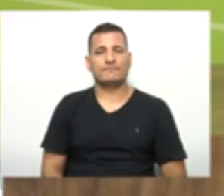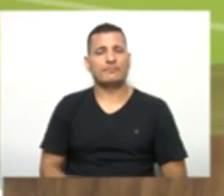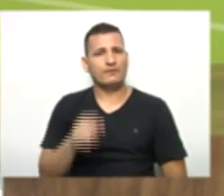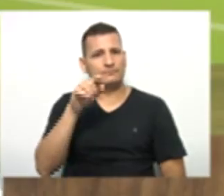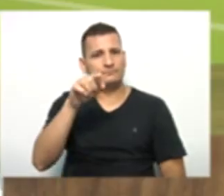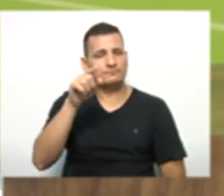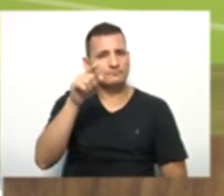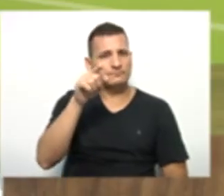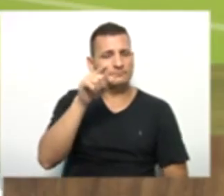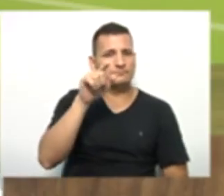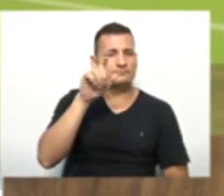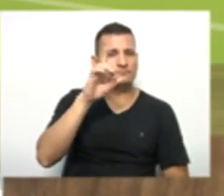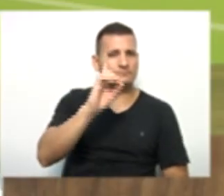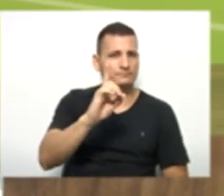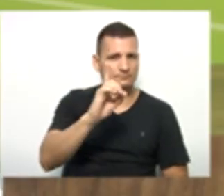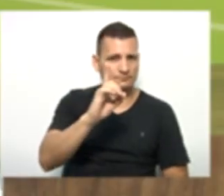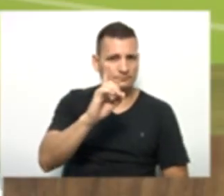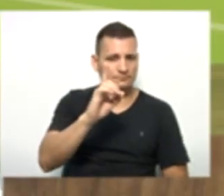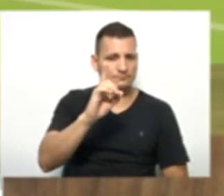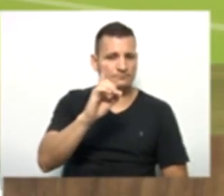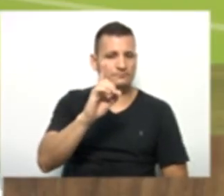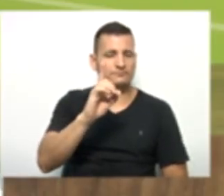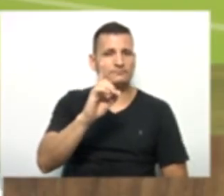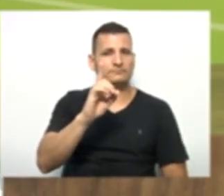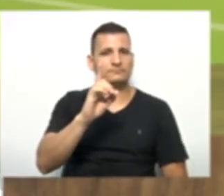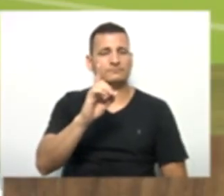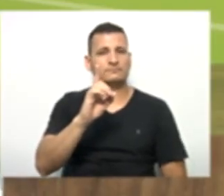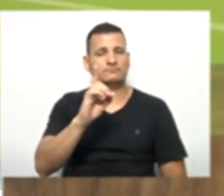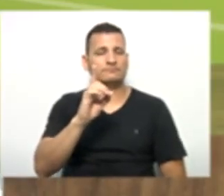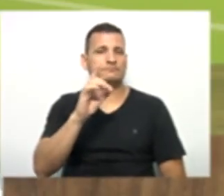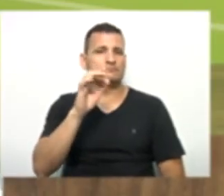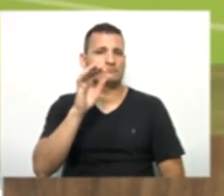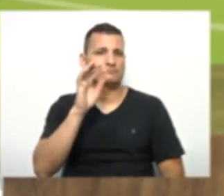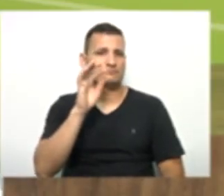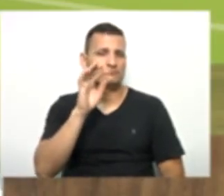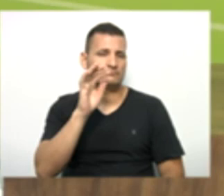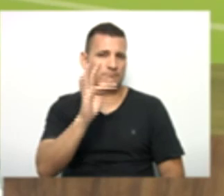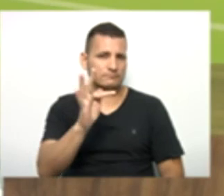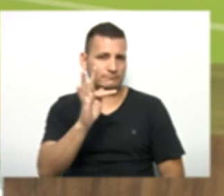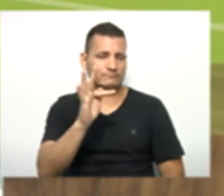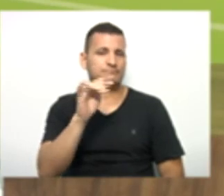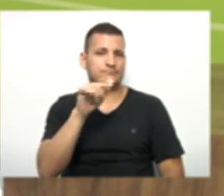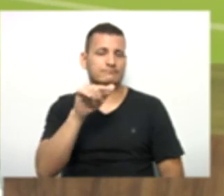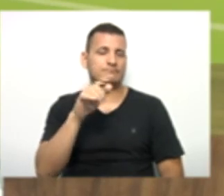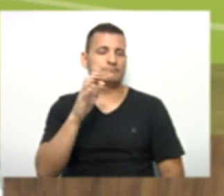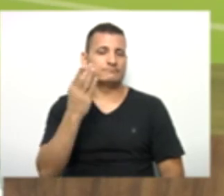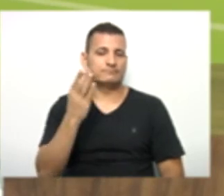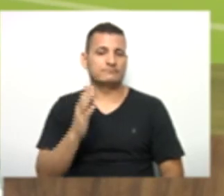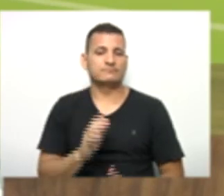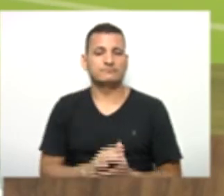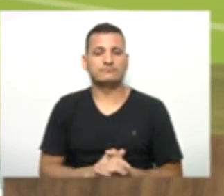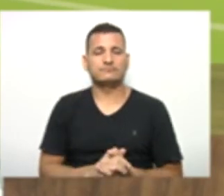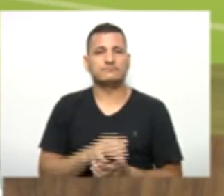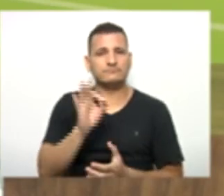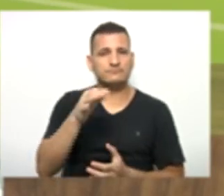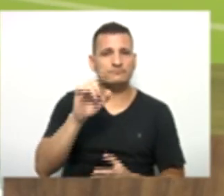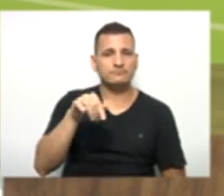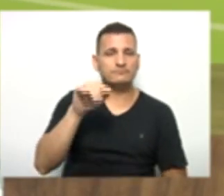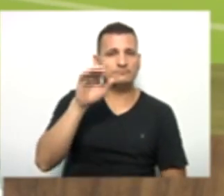a assertiva D, também não acertou, porque as assertivas corretas são B e